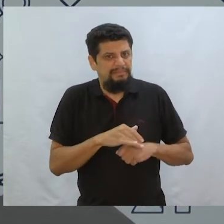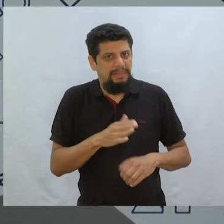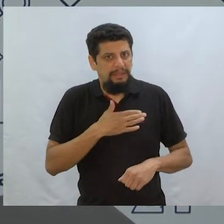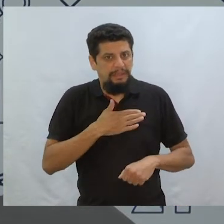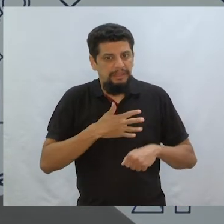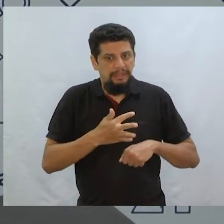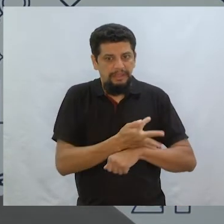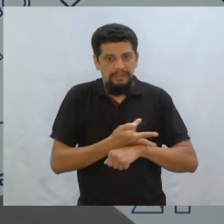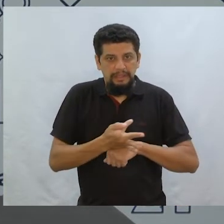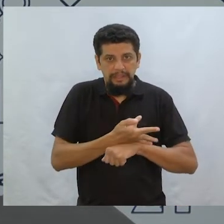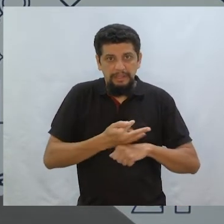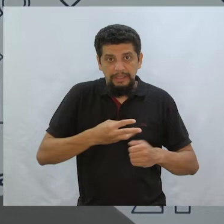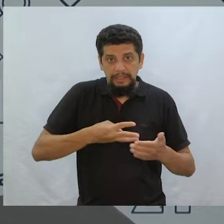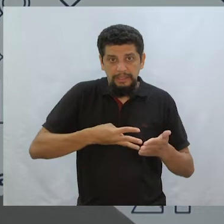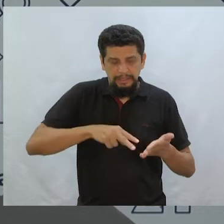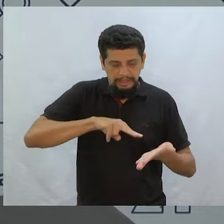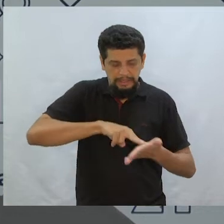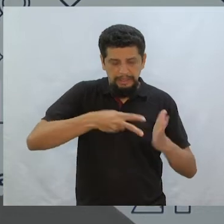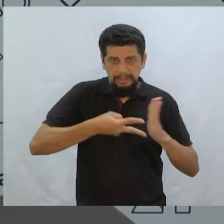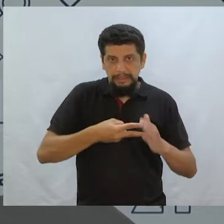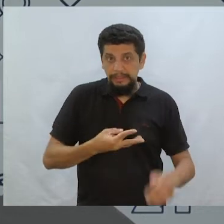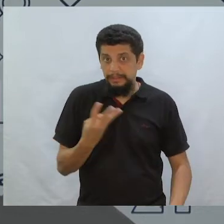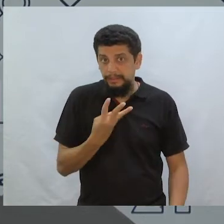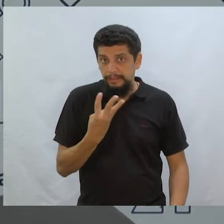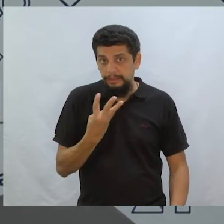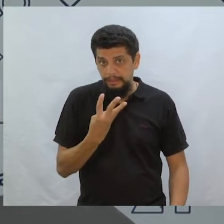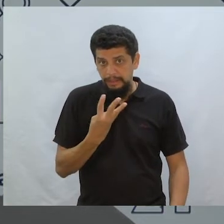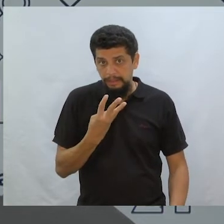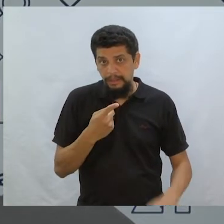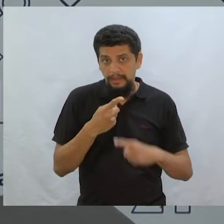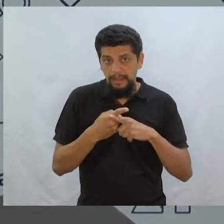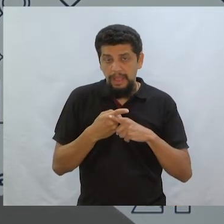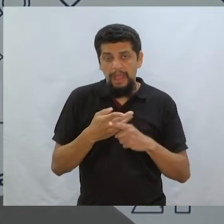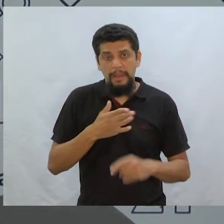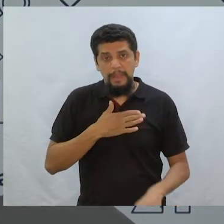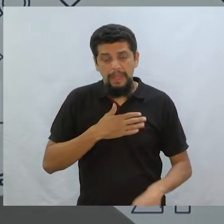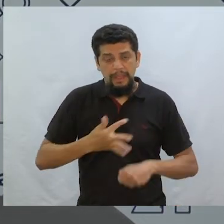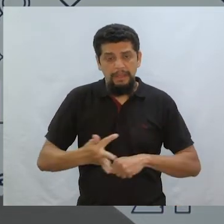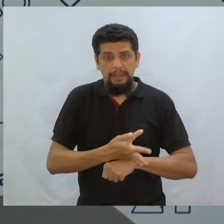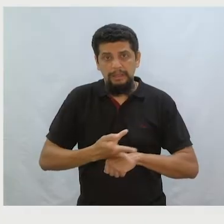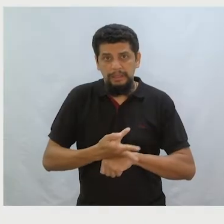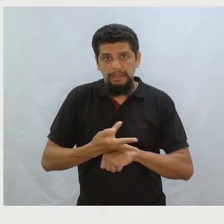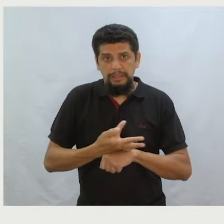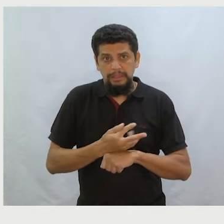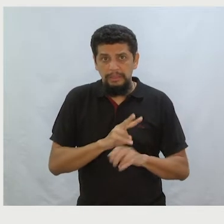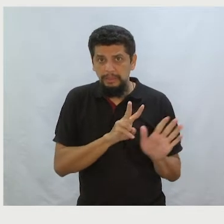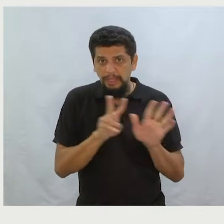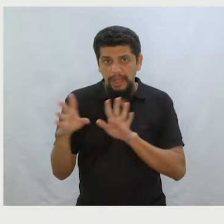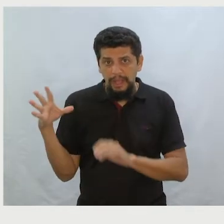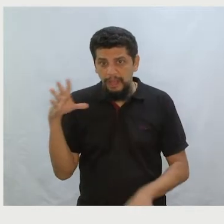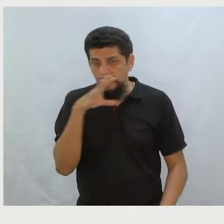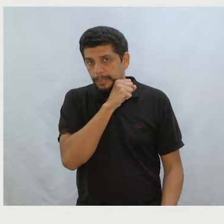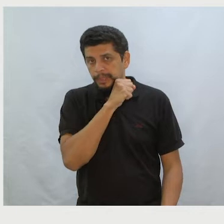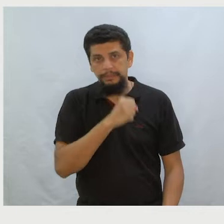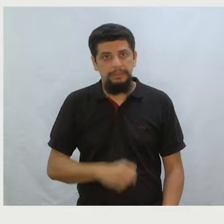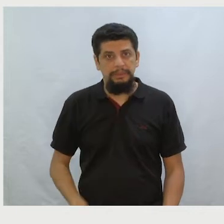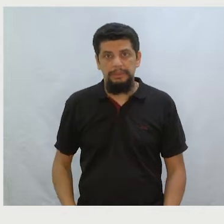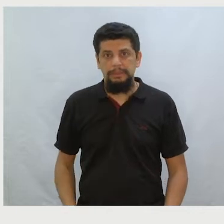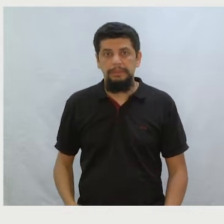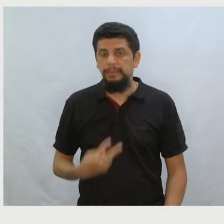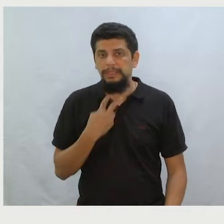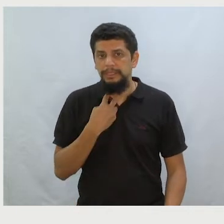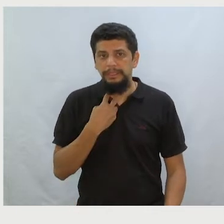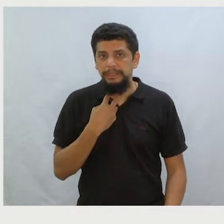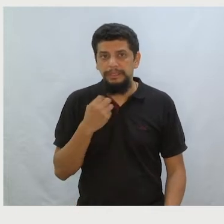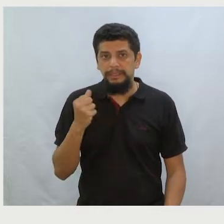significava que era a terceira vez que as minhas férias acabavam numa semana só não podia